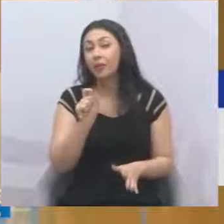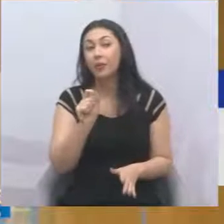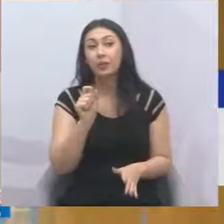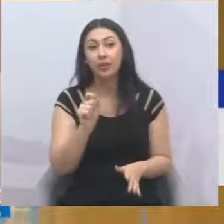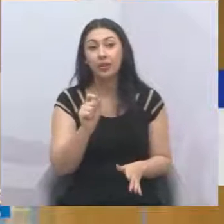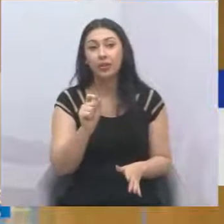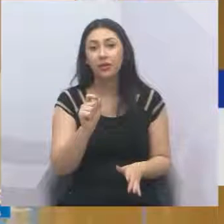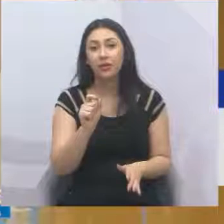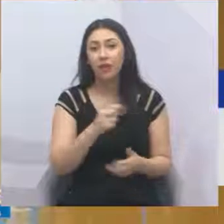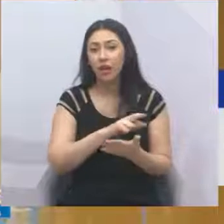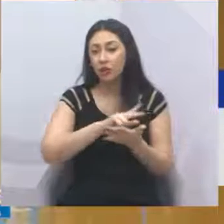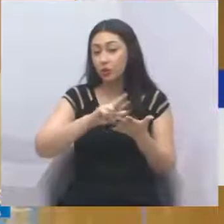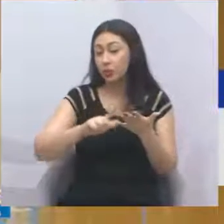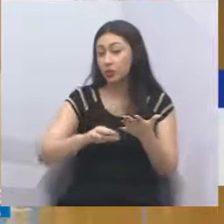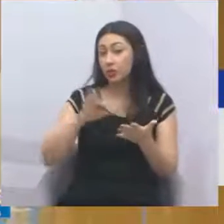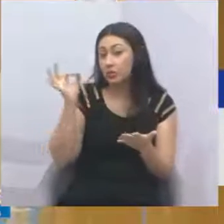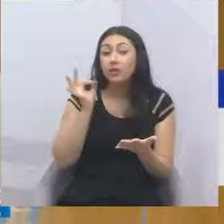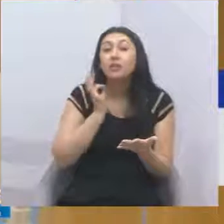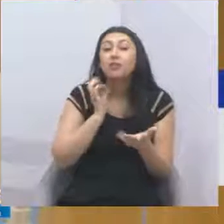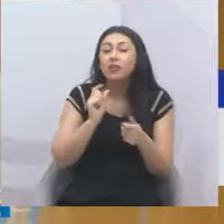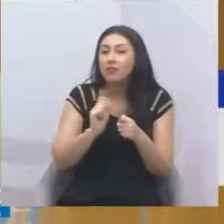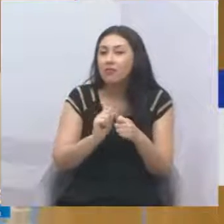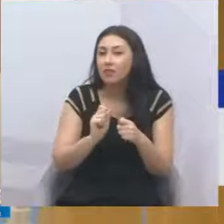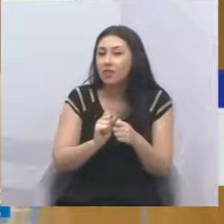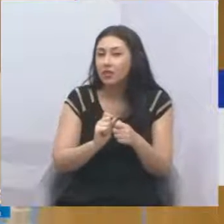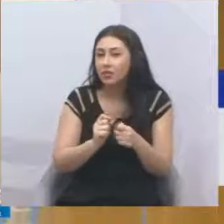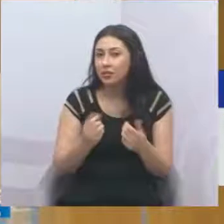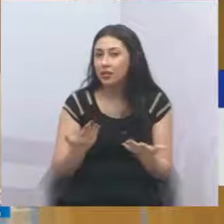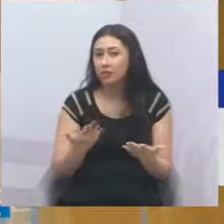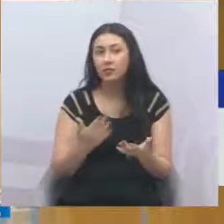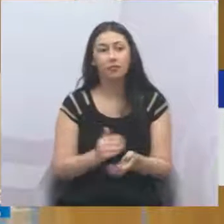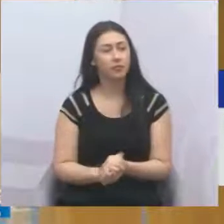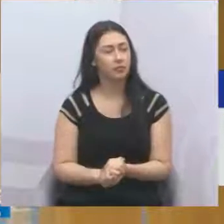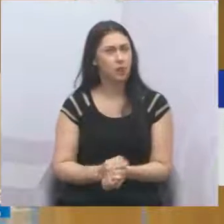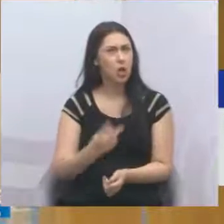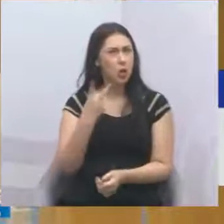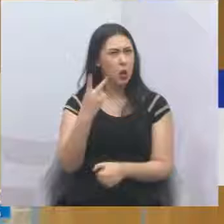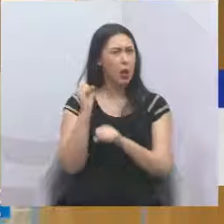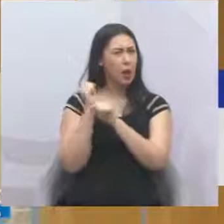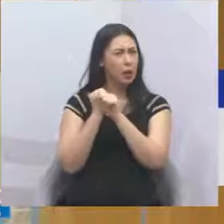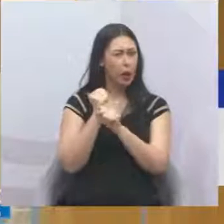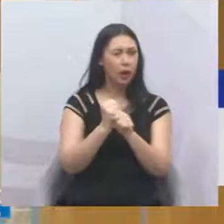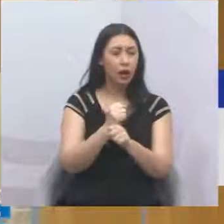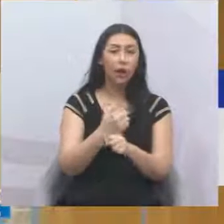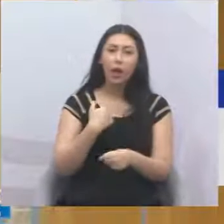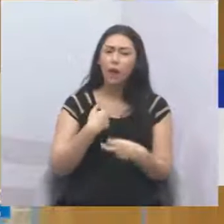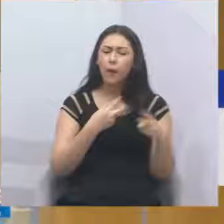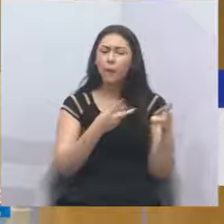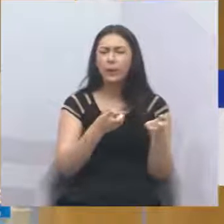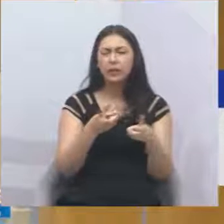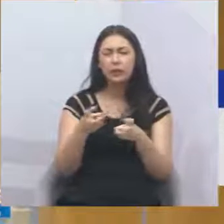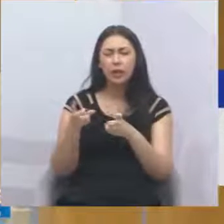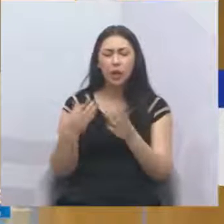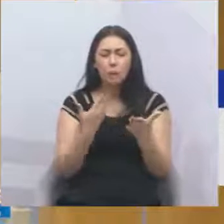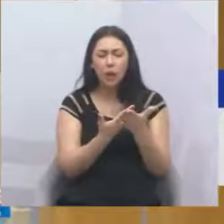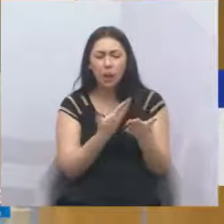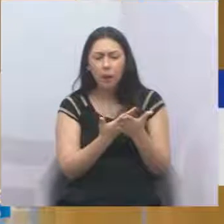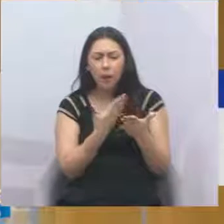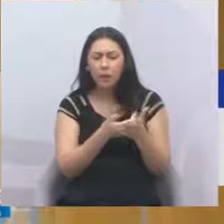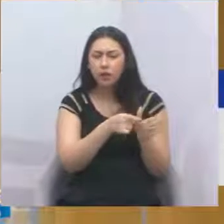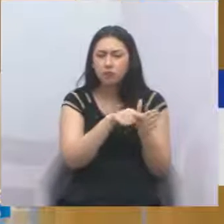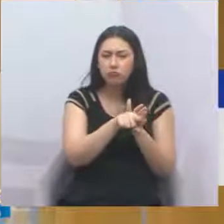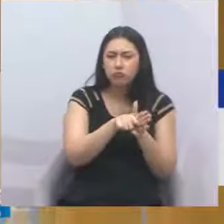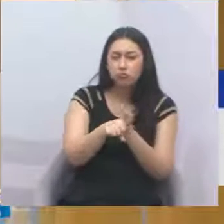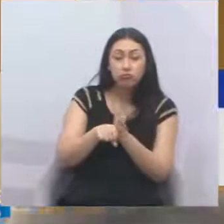que a abelha nos proporciona. Nos últimos 2 anos, eu tenho acompanhado estudos